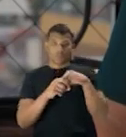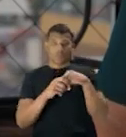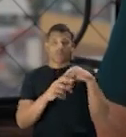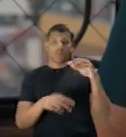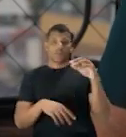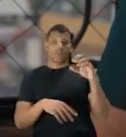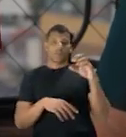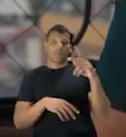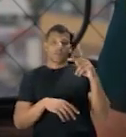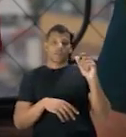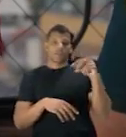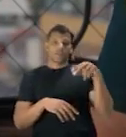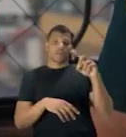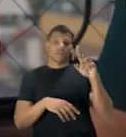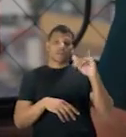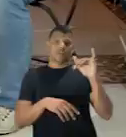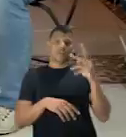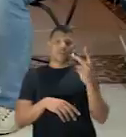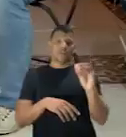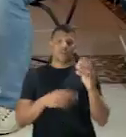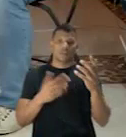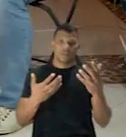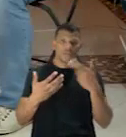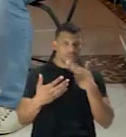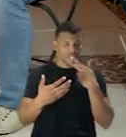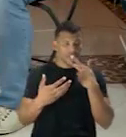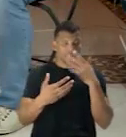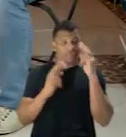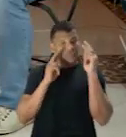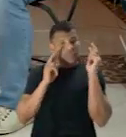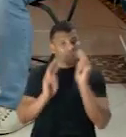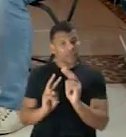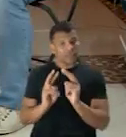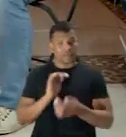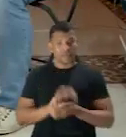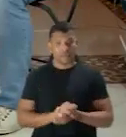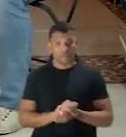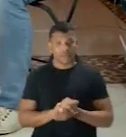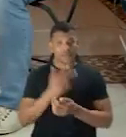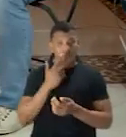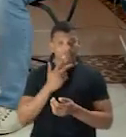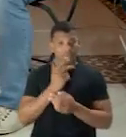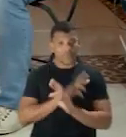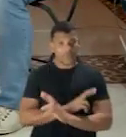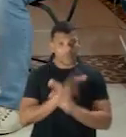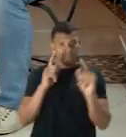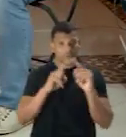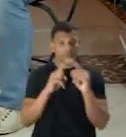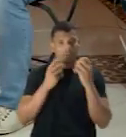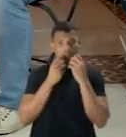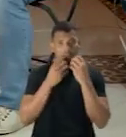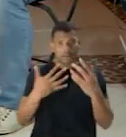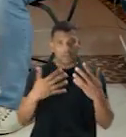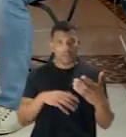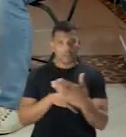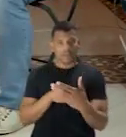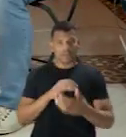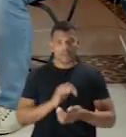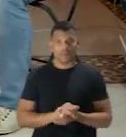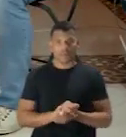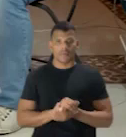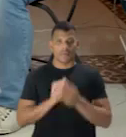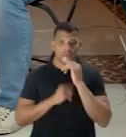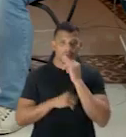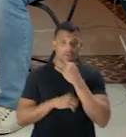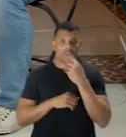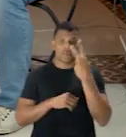Gaspar também. Eu falei, ah, teimosia, tá vendo aí? É, não, achei estranho, mas tá bom, né? Mas infelizmente,